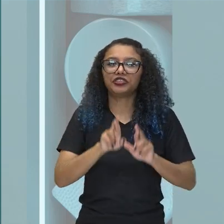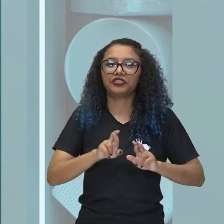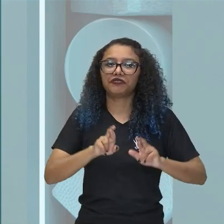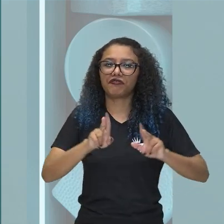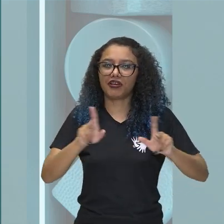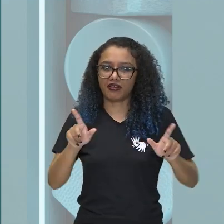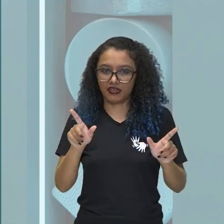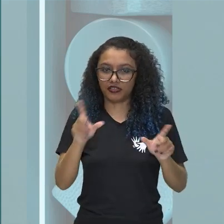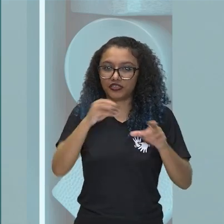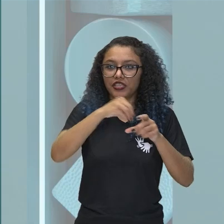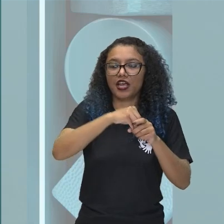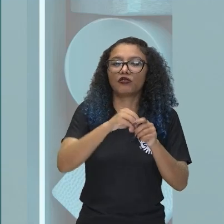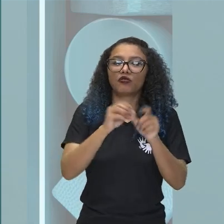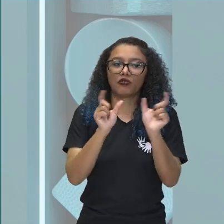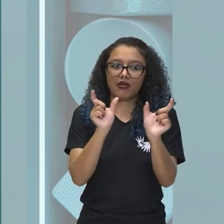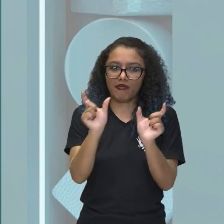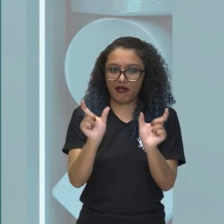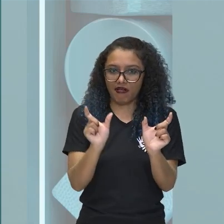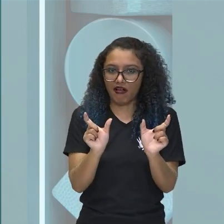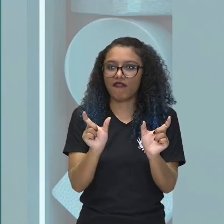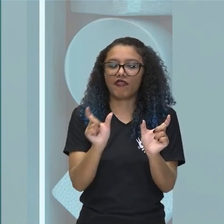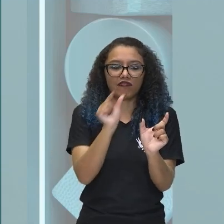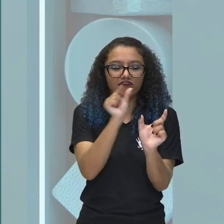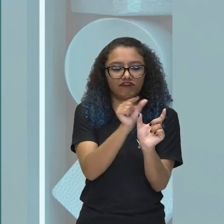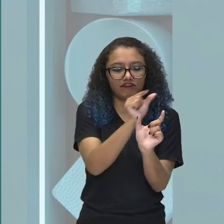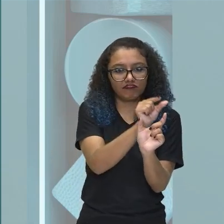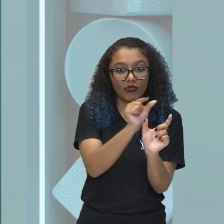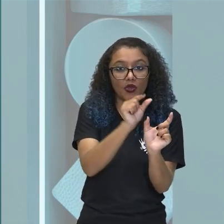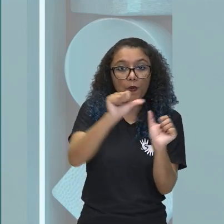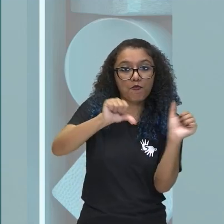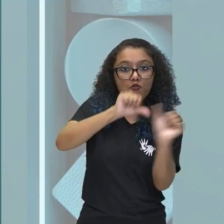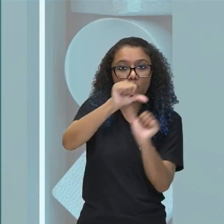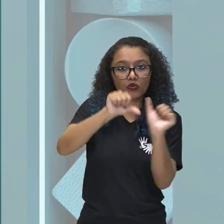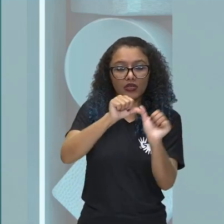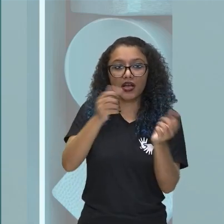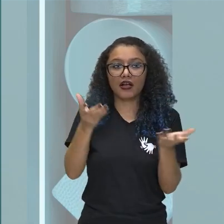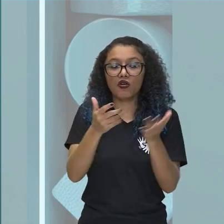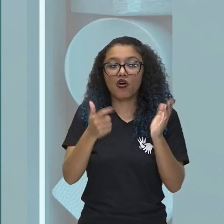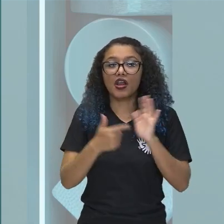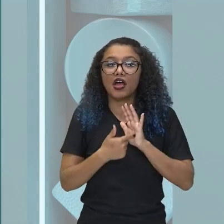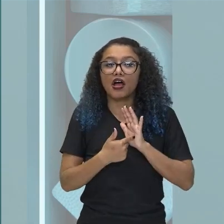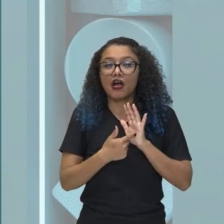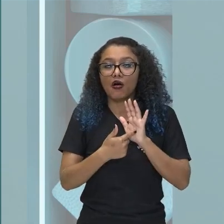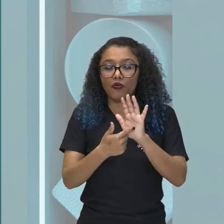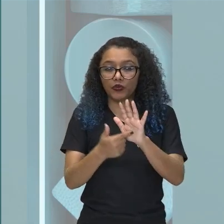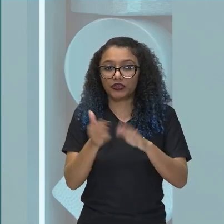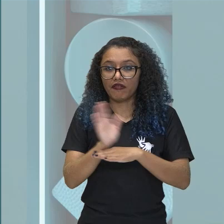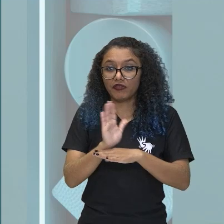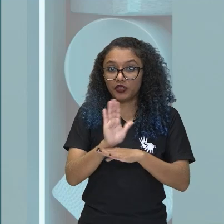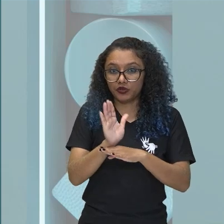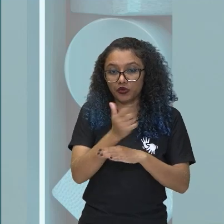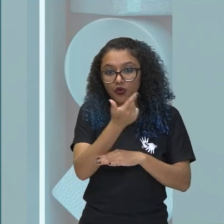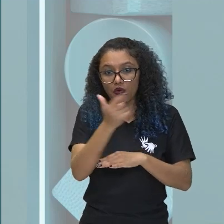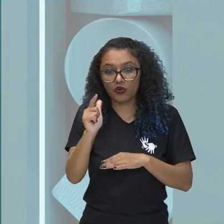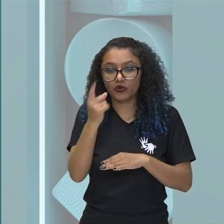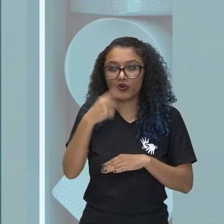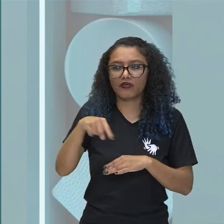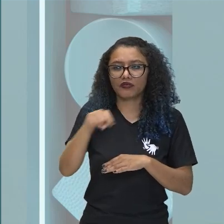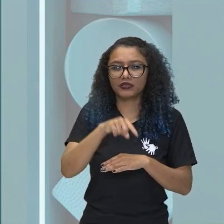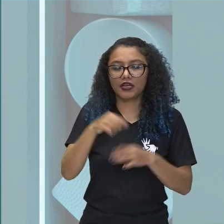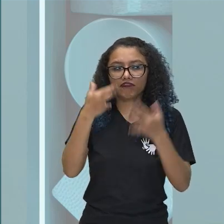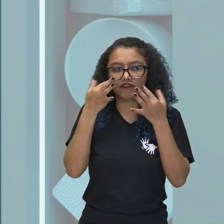posições diferentes. E agora eu trago para vocês mais um vídeo para vocês ouvirem com atenção